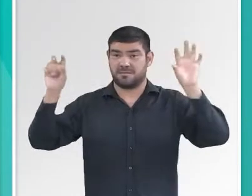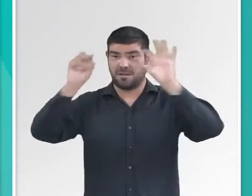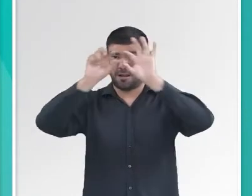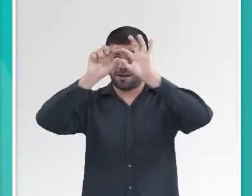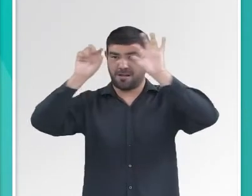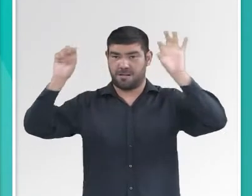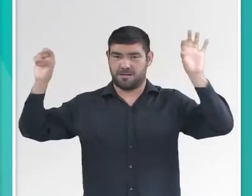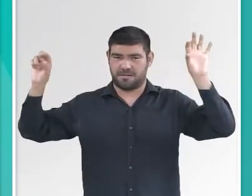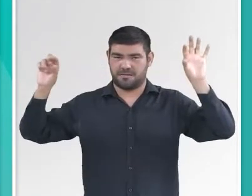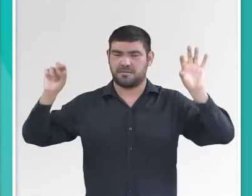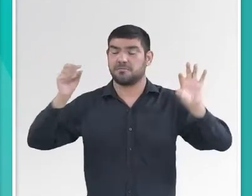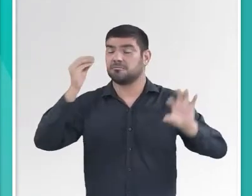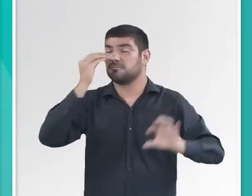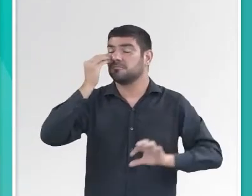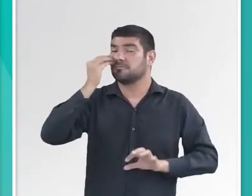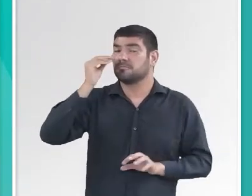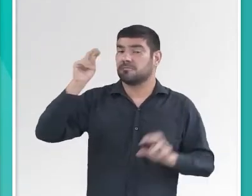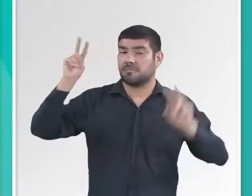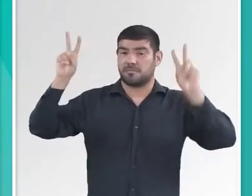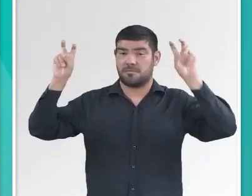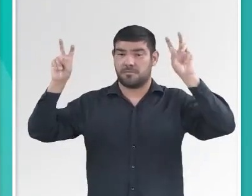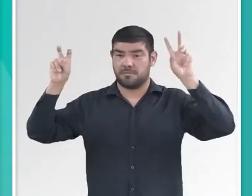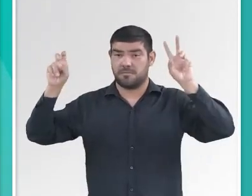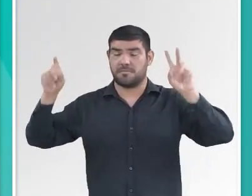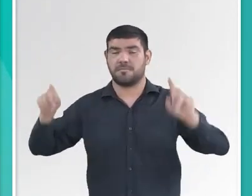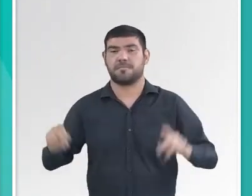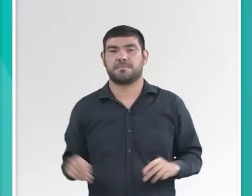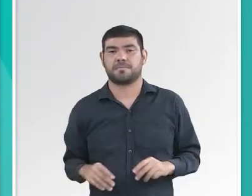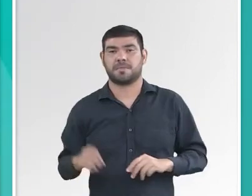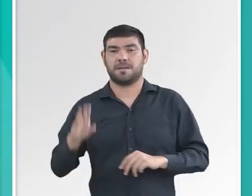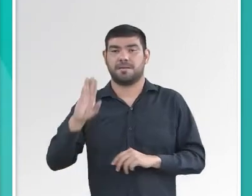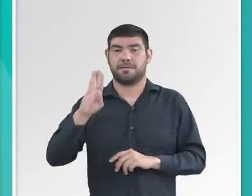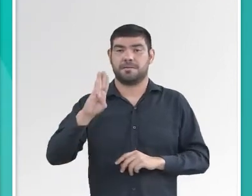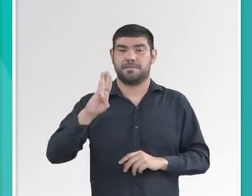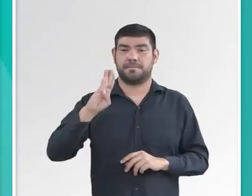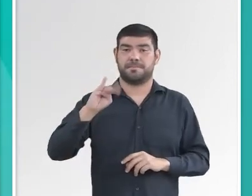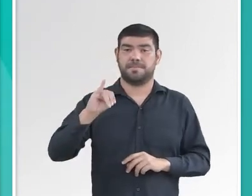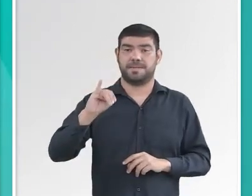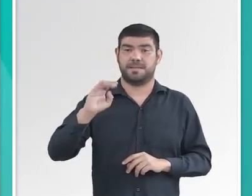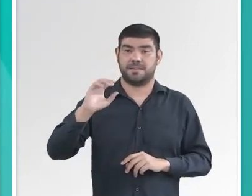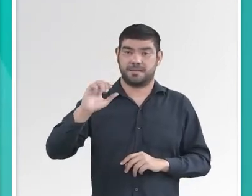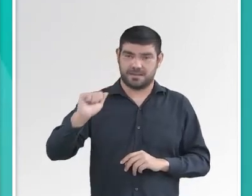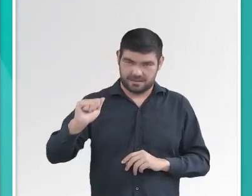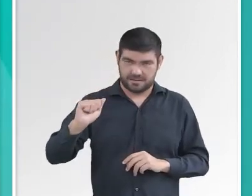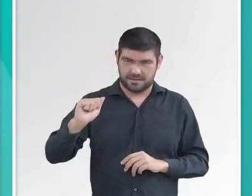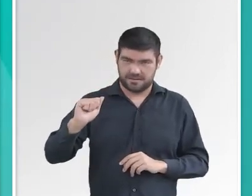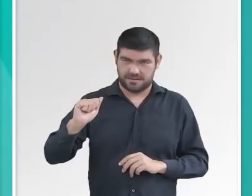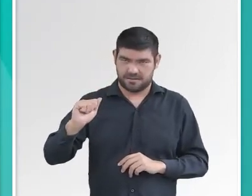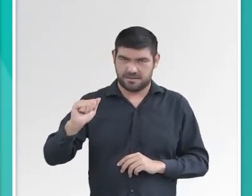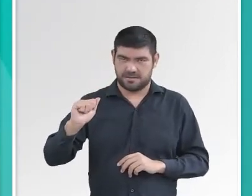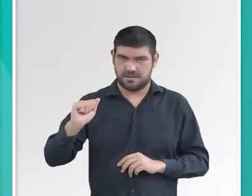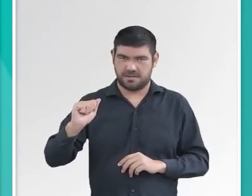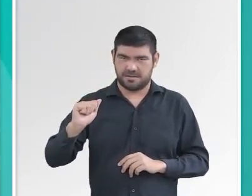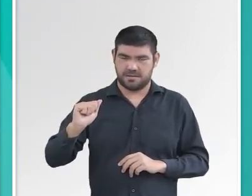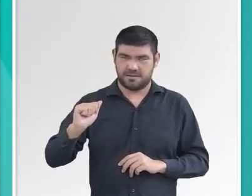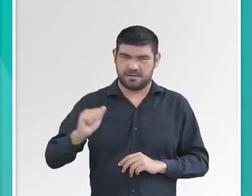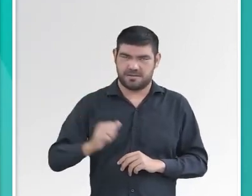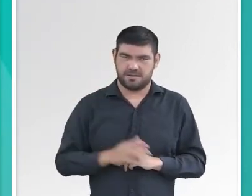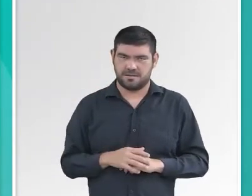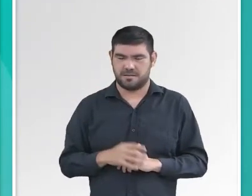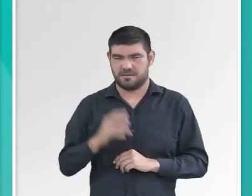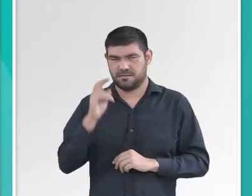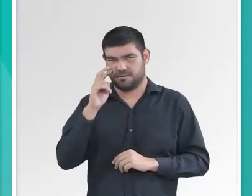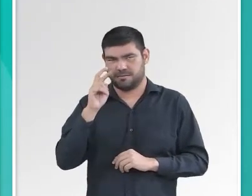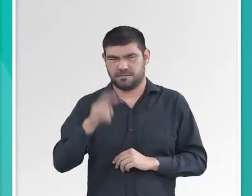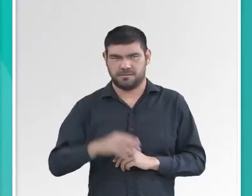certo? Então, observa aí que nós temos uma bica de alegria, vintage e moderna nesse título. Colocando aí